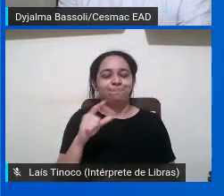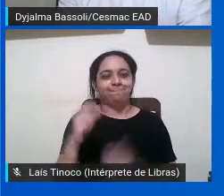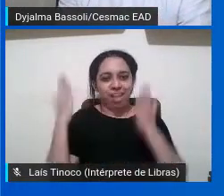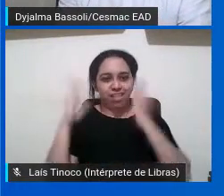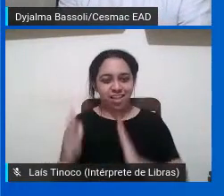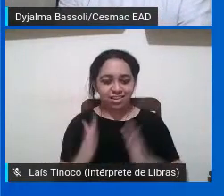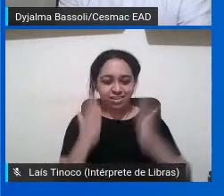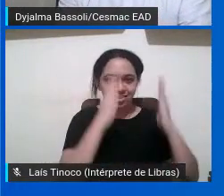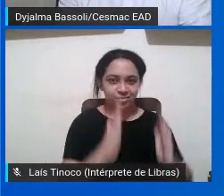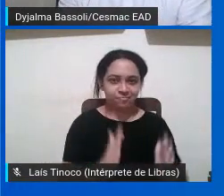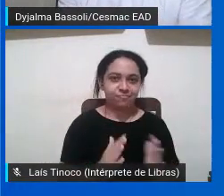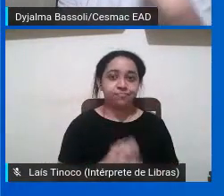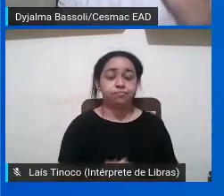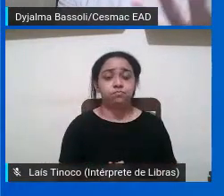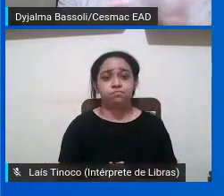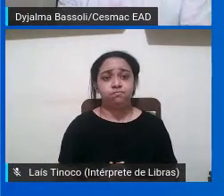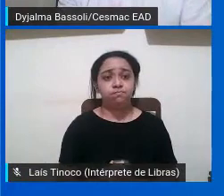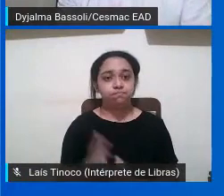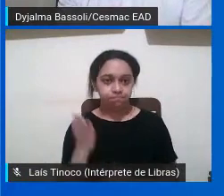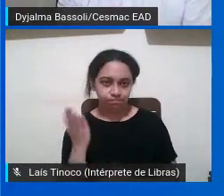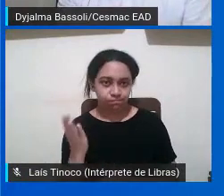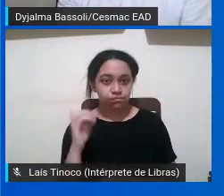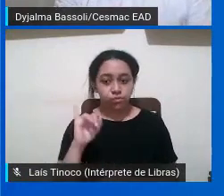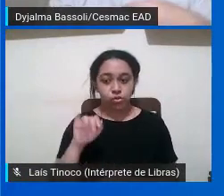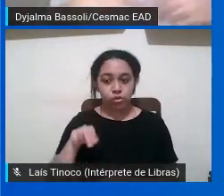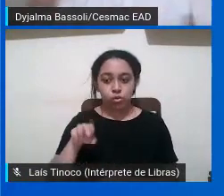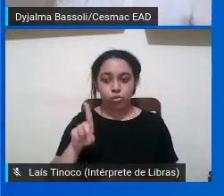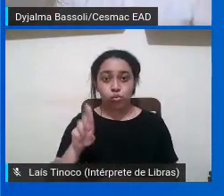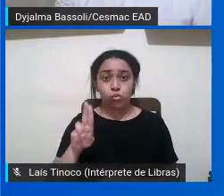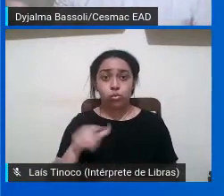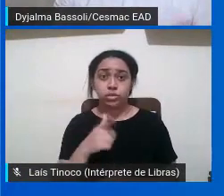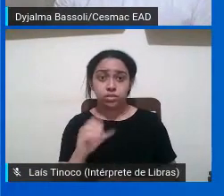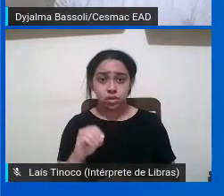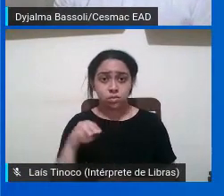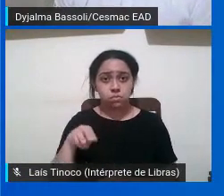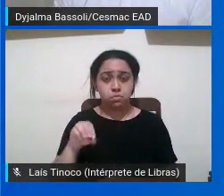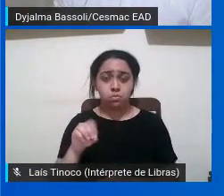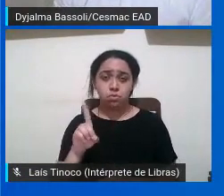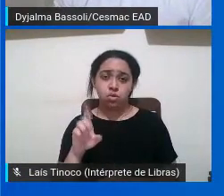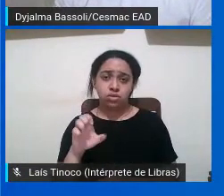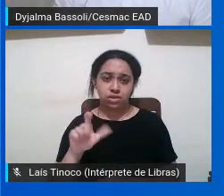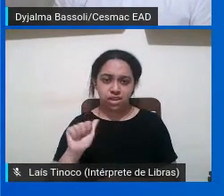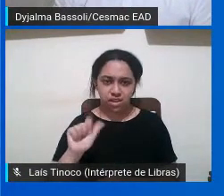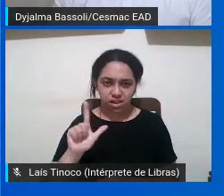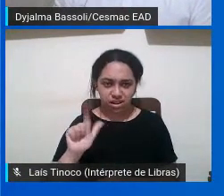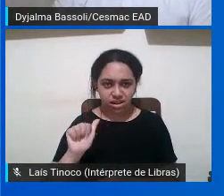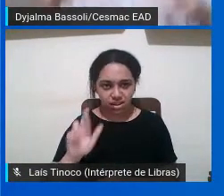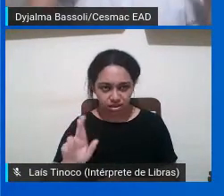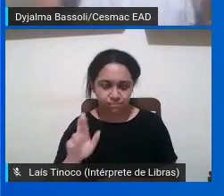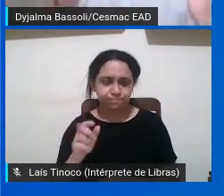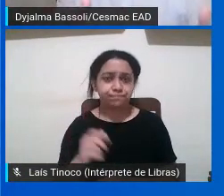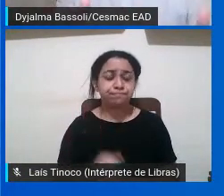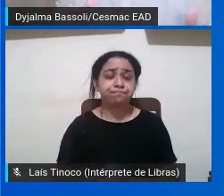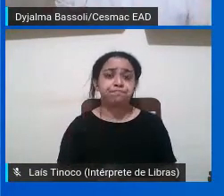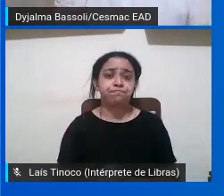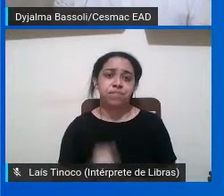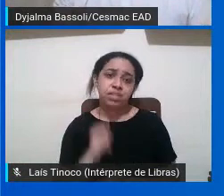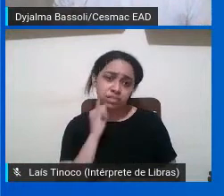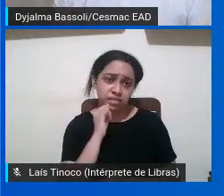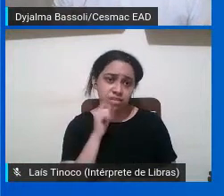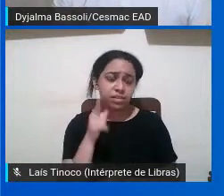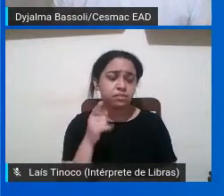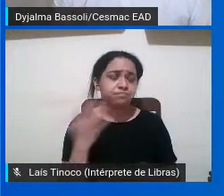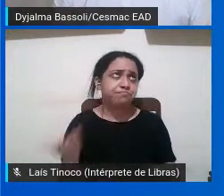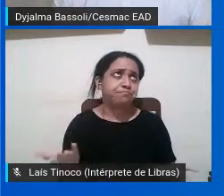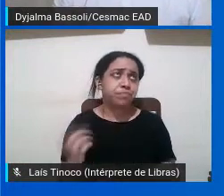e essa indução modelar um exemplo dela né Isso é bastante mais complexo que isso mas por exemplo é criar